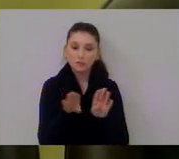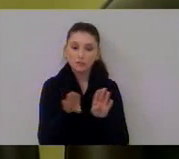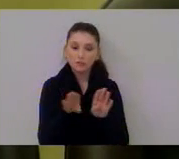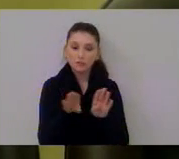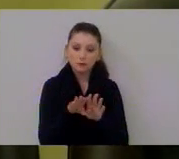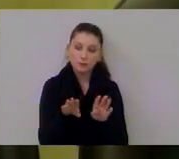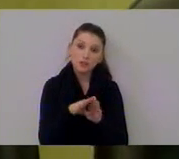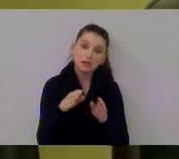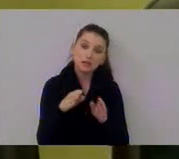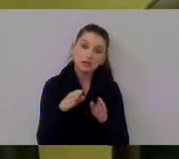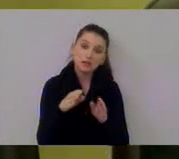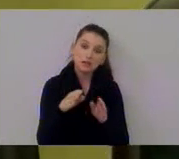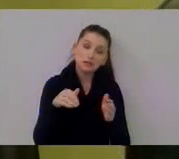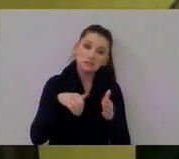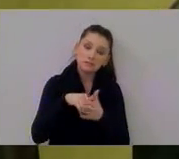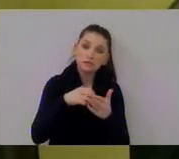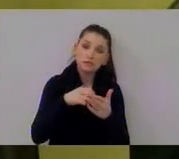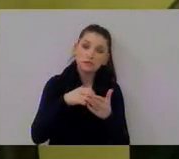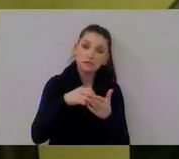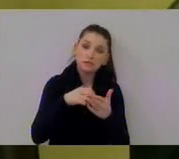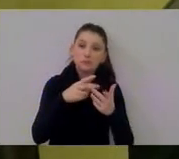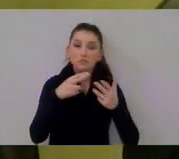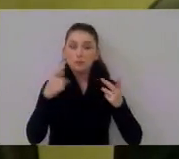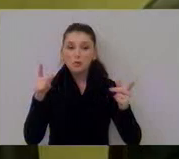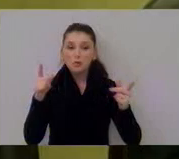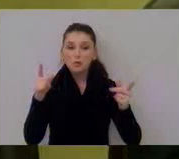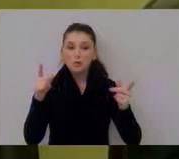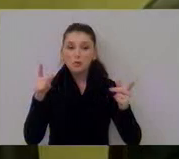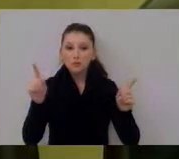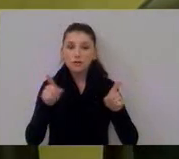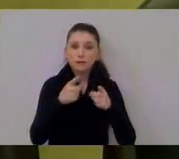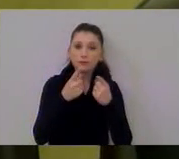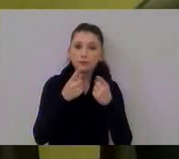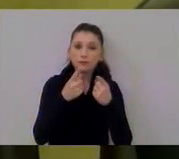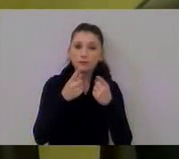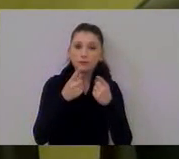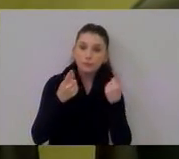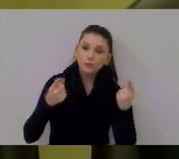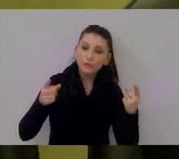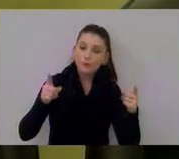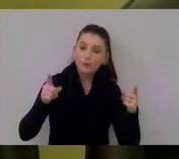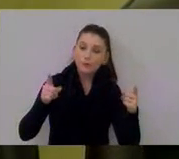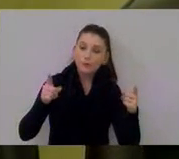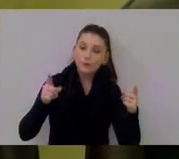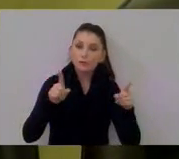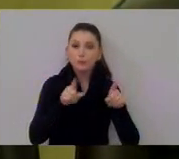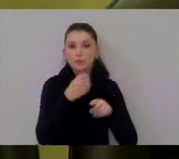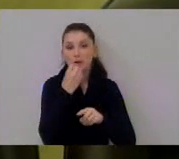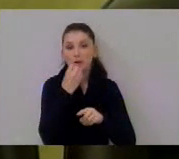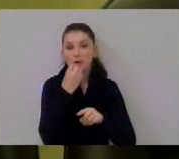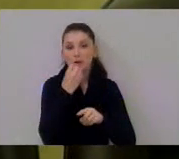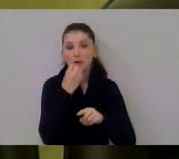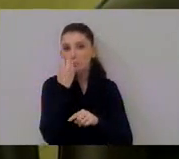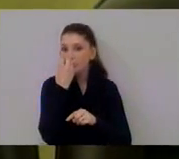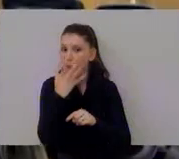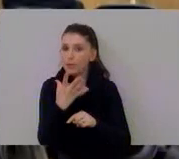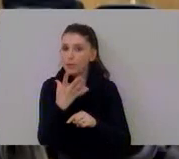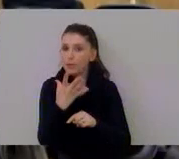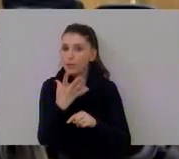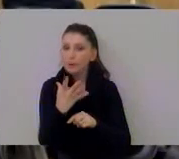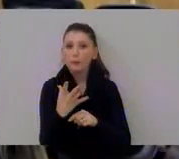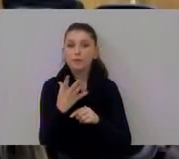música é uma ferramenta, é uma ótima ferramenta para se usar no social, para trabalhar